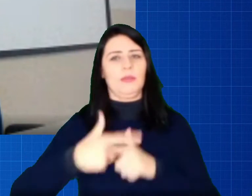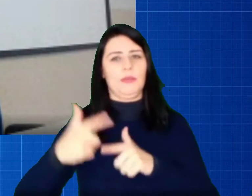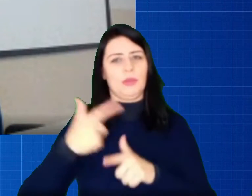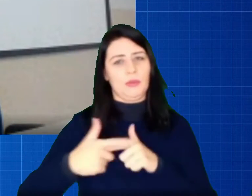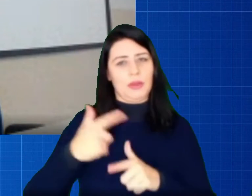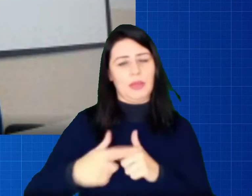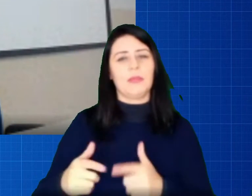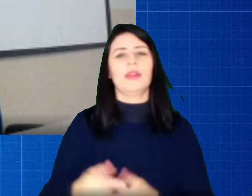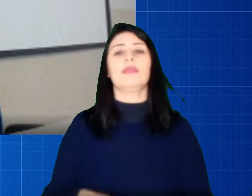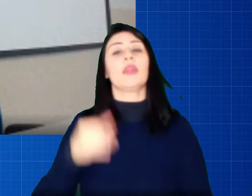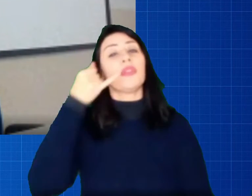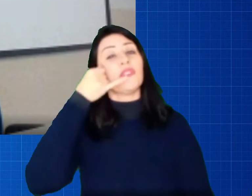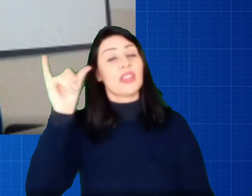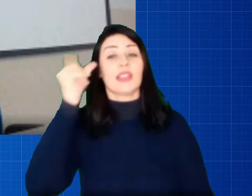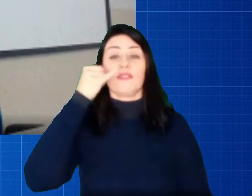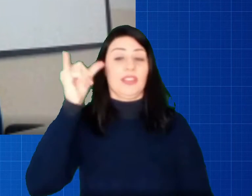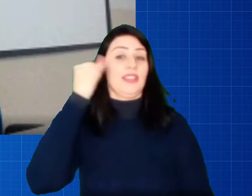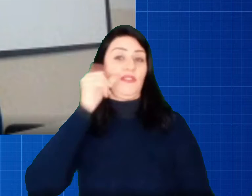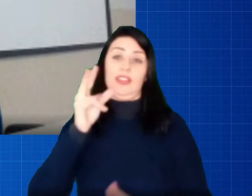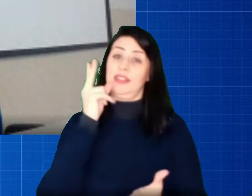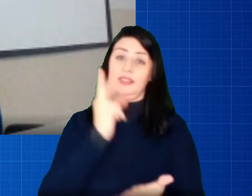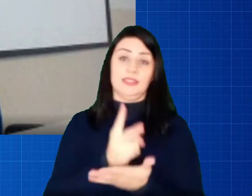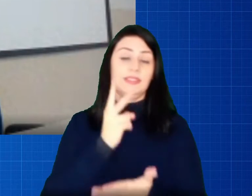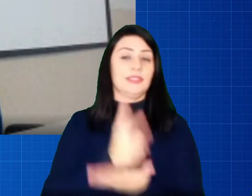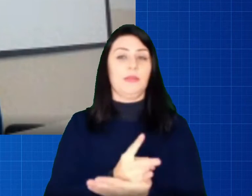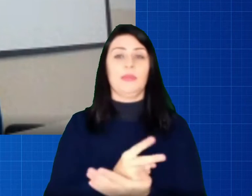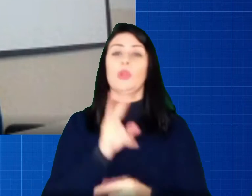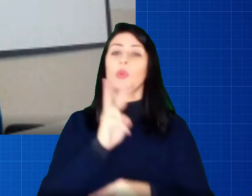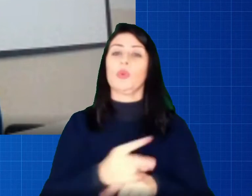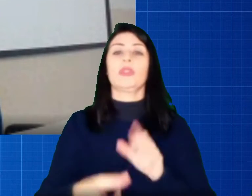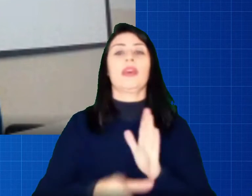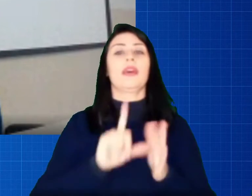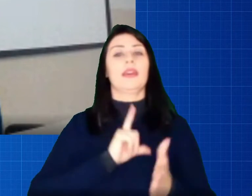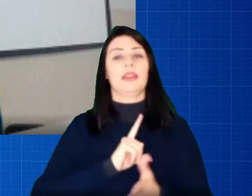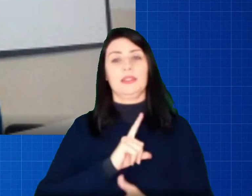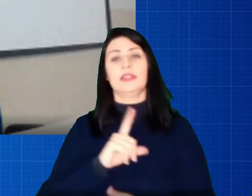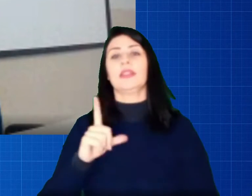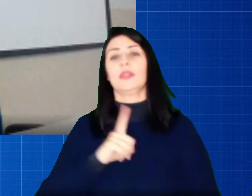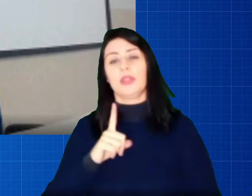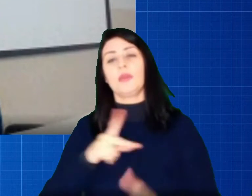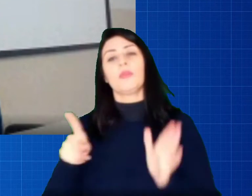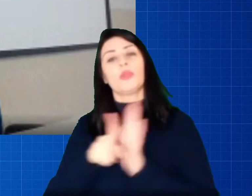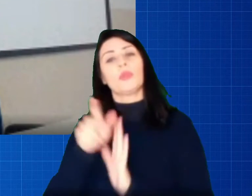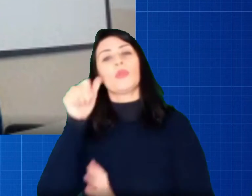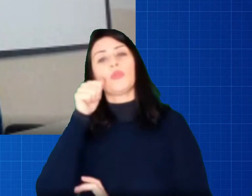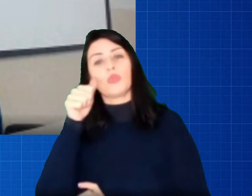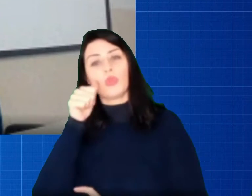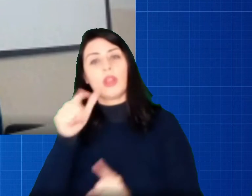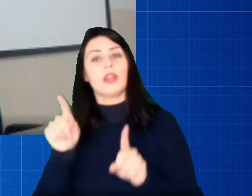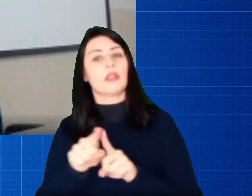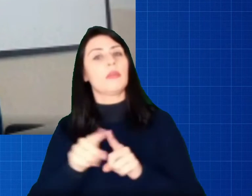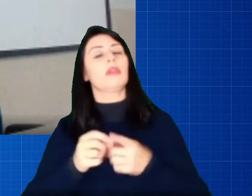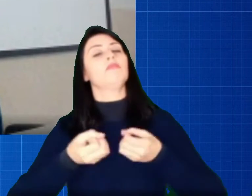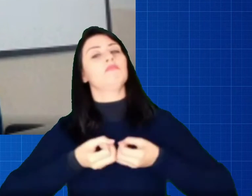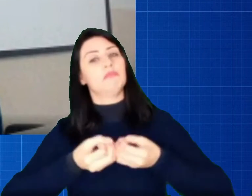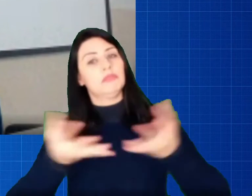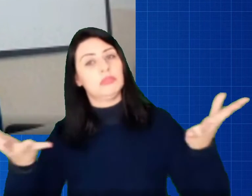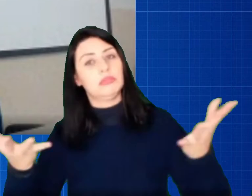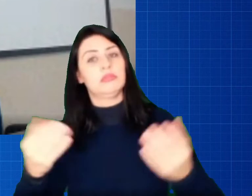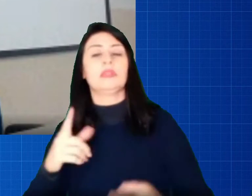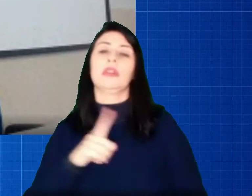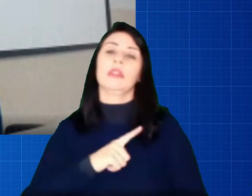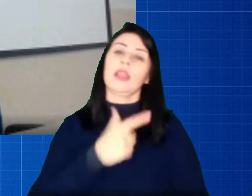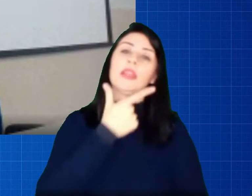maneira de se adaptar para poder fazer a prevenção. Né? Então, prevenção, prevenção e prevenção. E nós temos, né, então, o